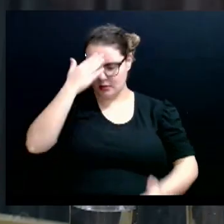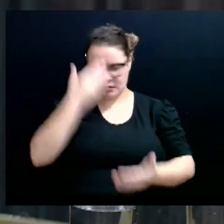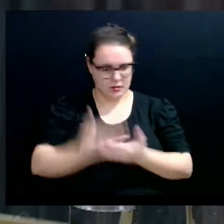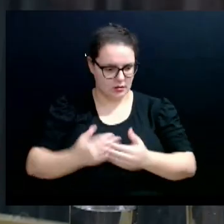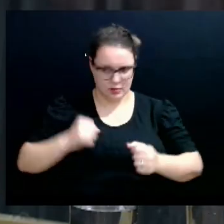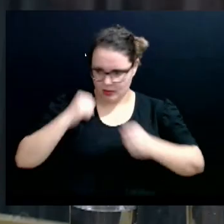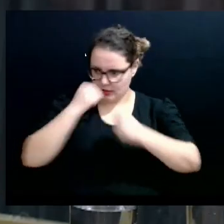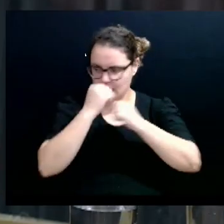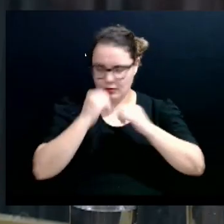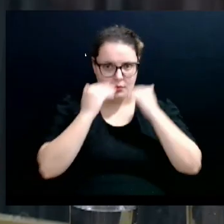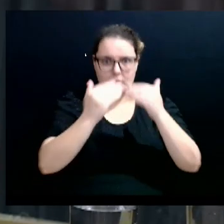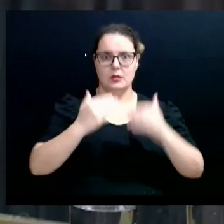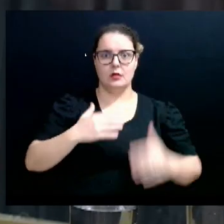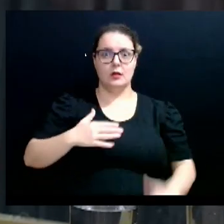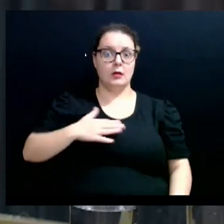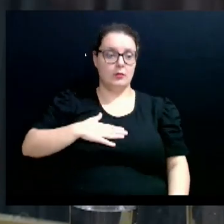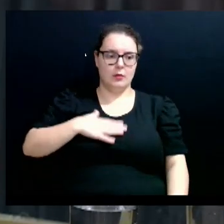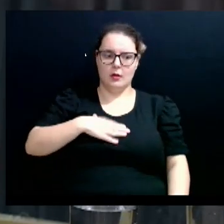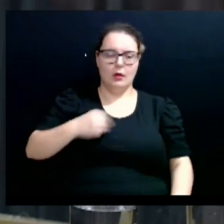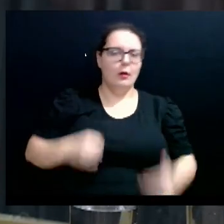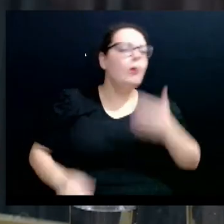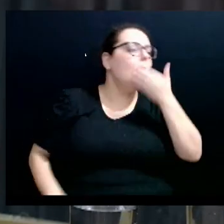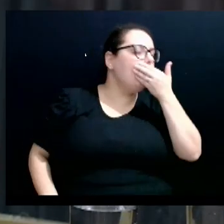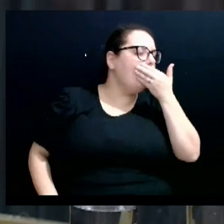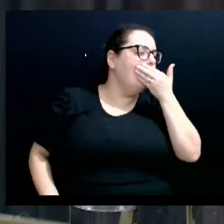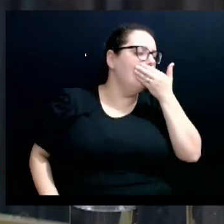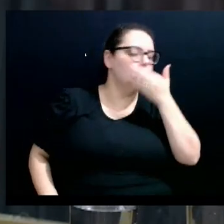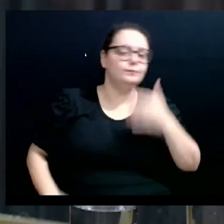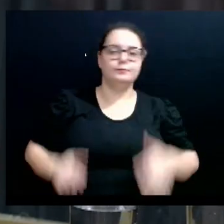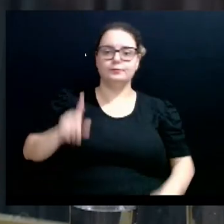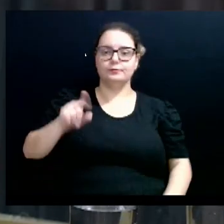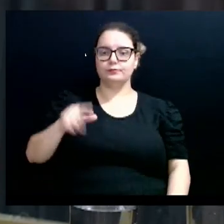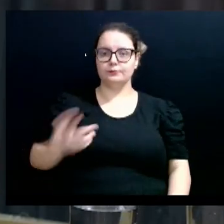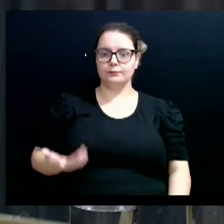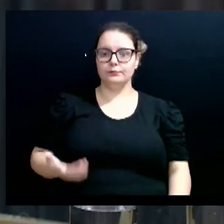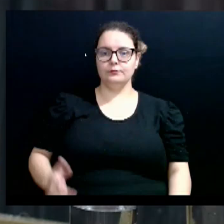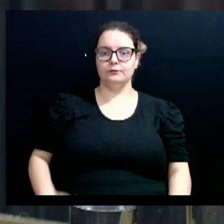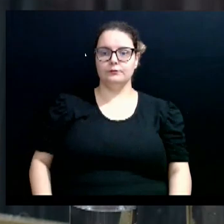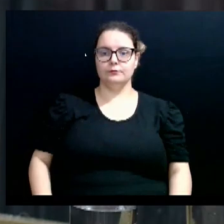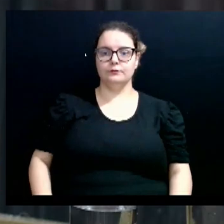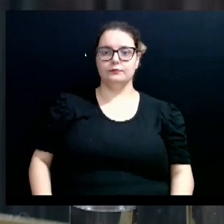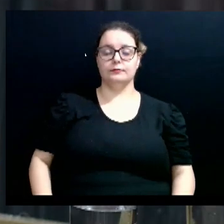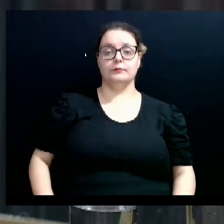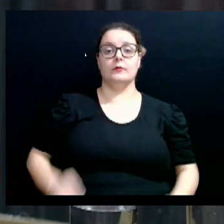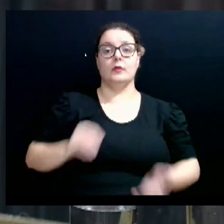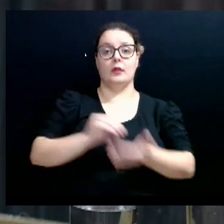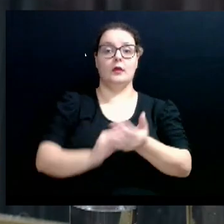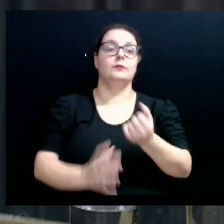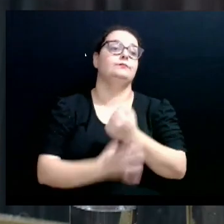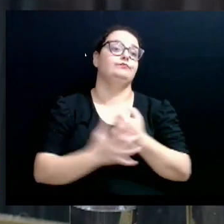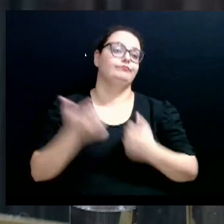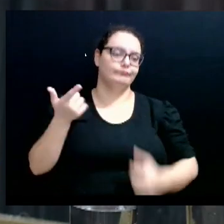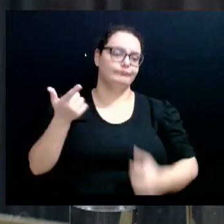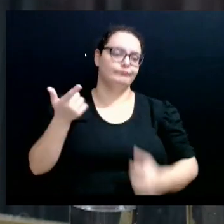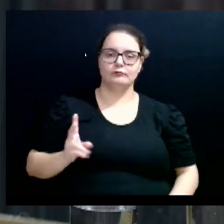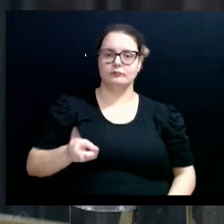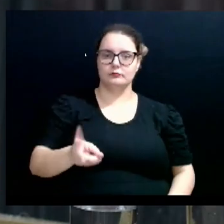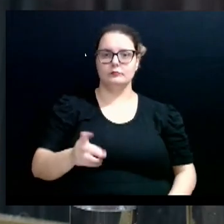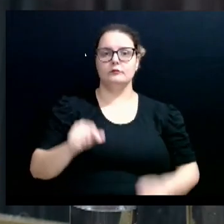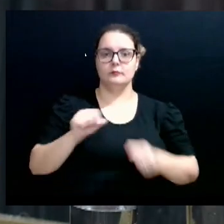minha prole, o meu filho, Exato. né. E essa insegurança permanente faz com que ela